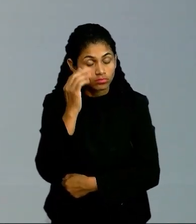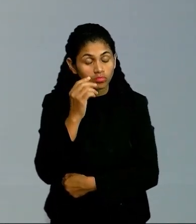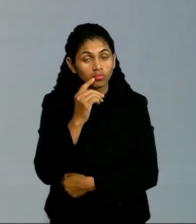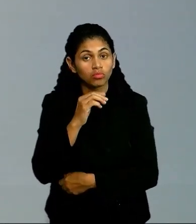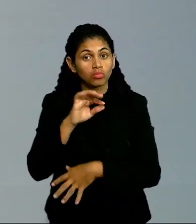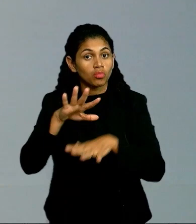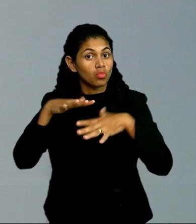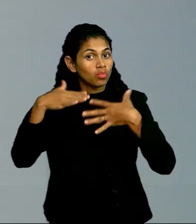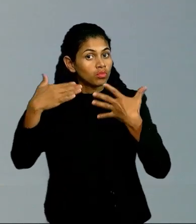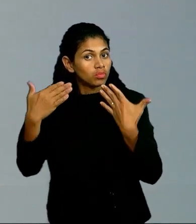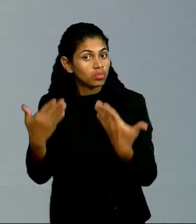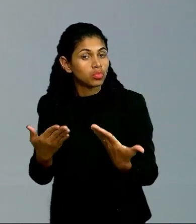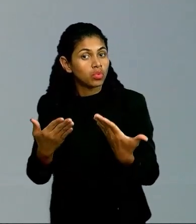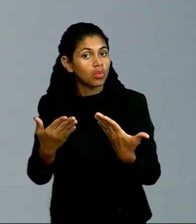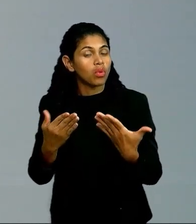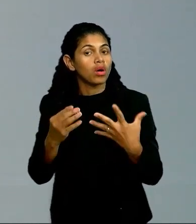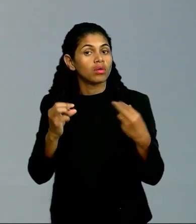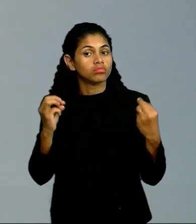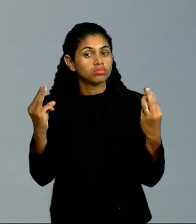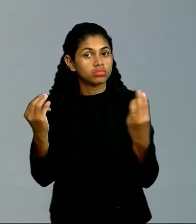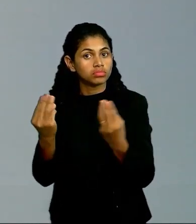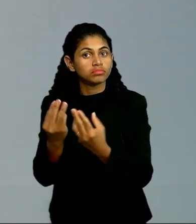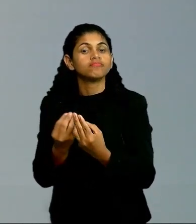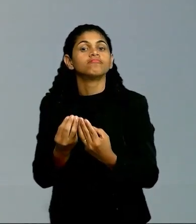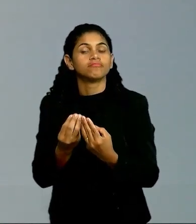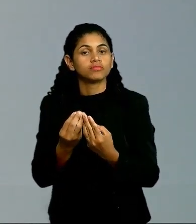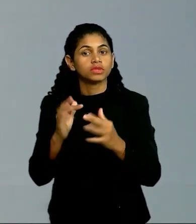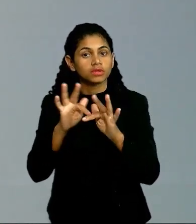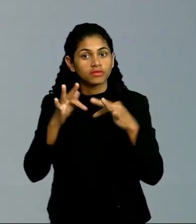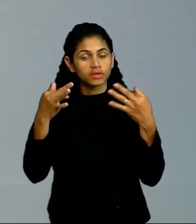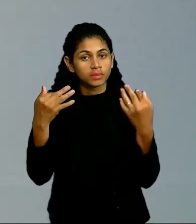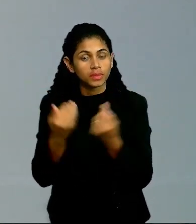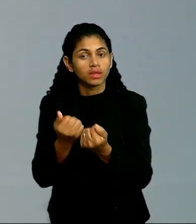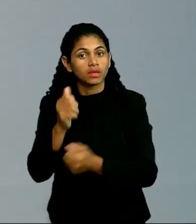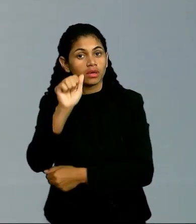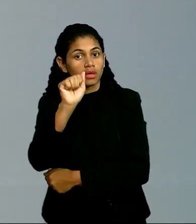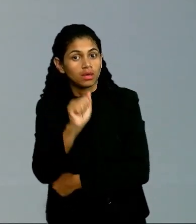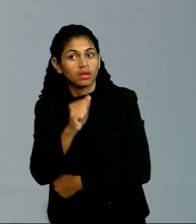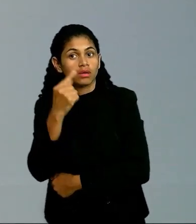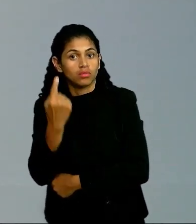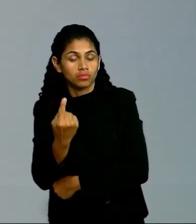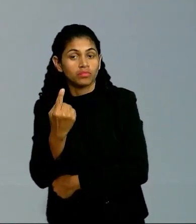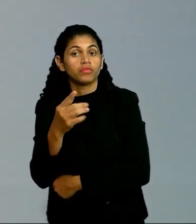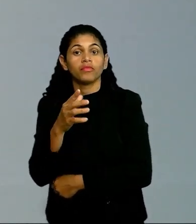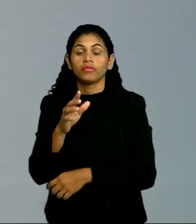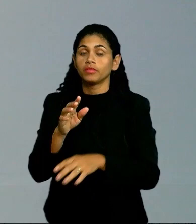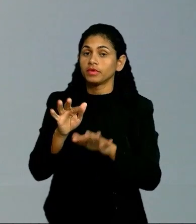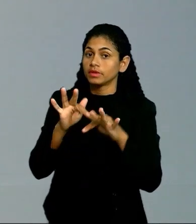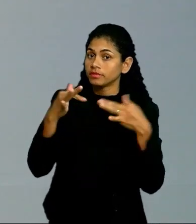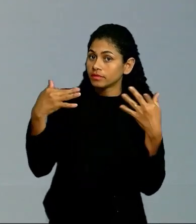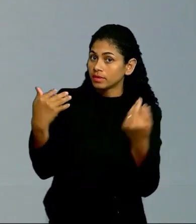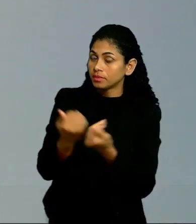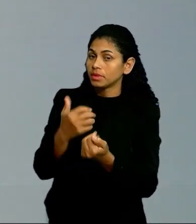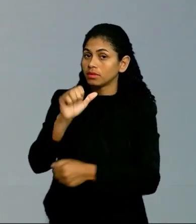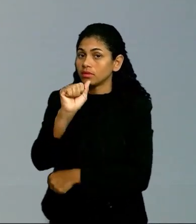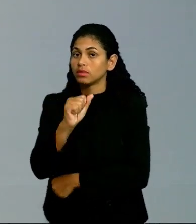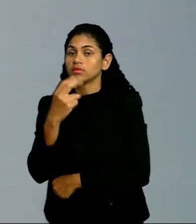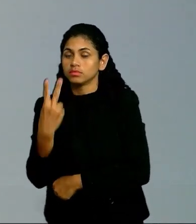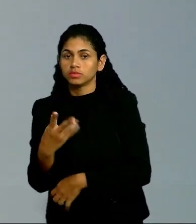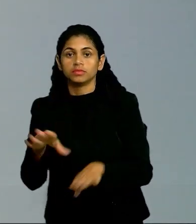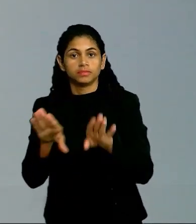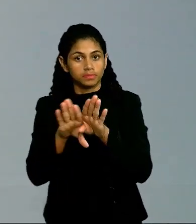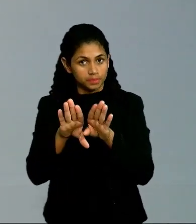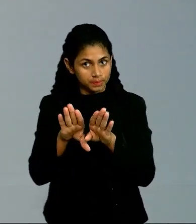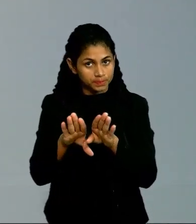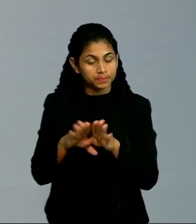elementos da família 1A e quais são esses elementos da família 2A. Então, todo elemento da família 1A vai ter NOx mais 1, porque